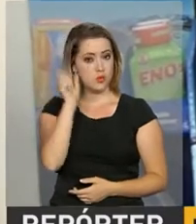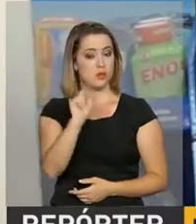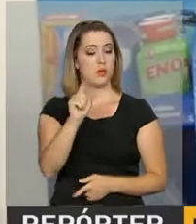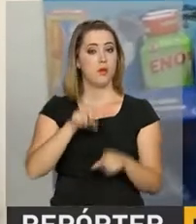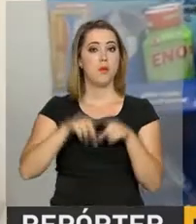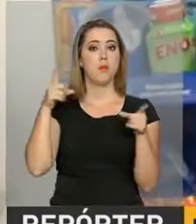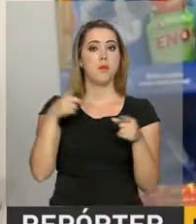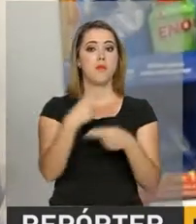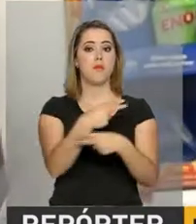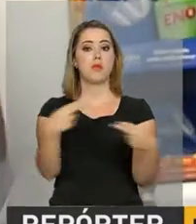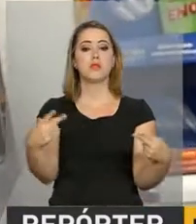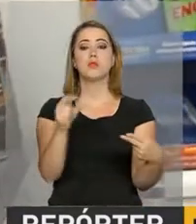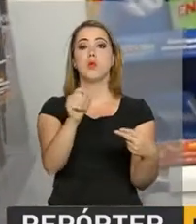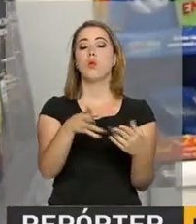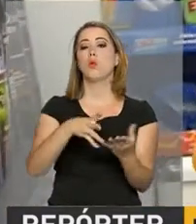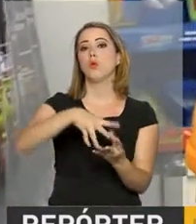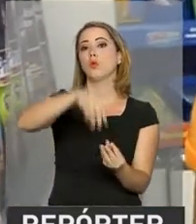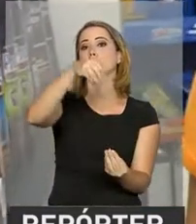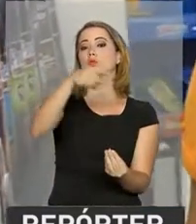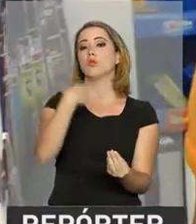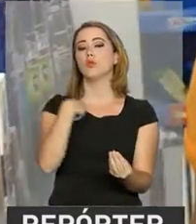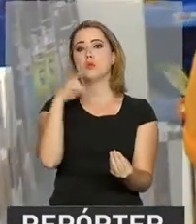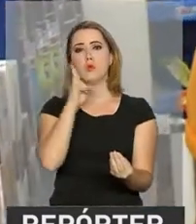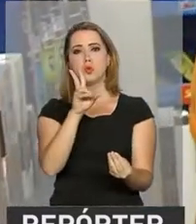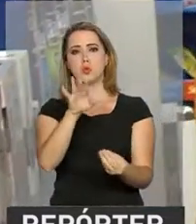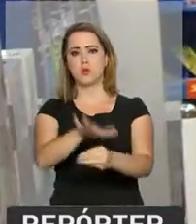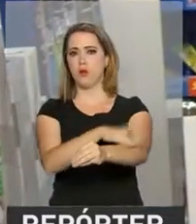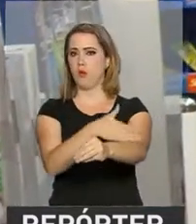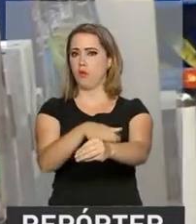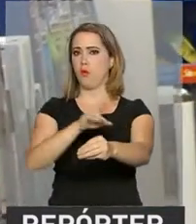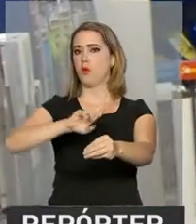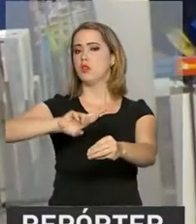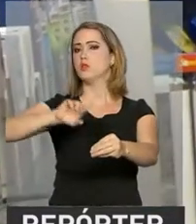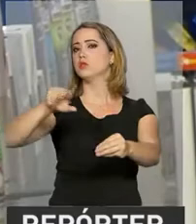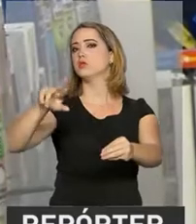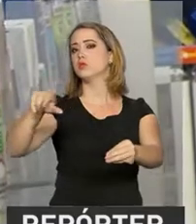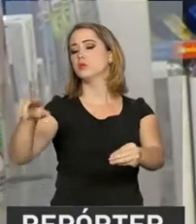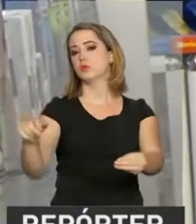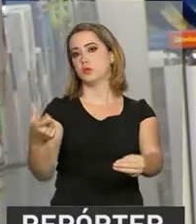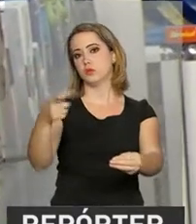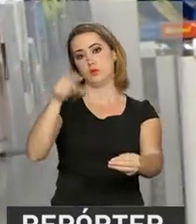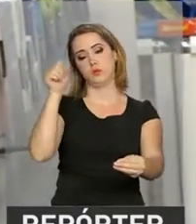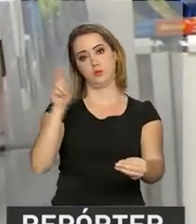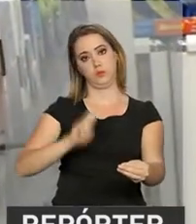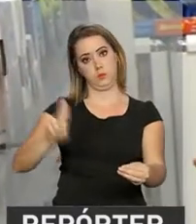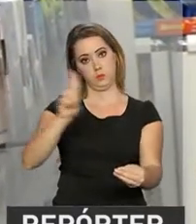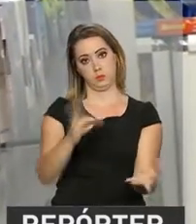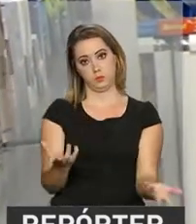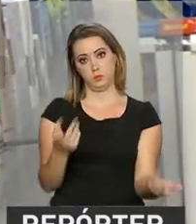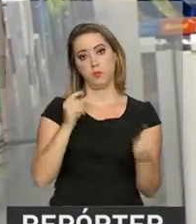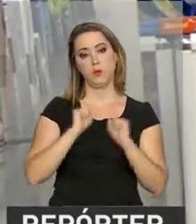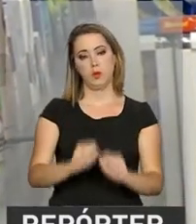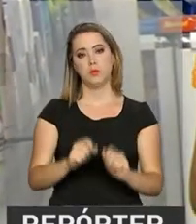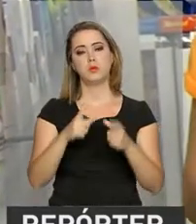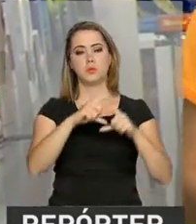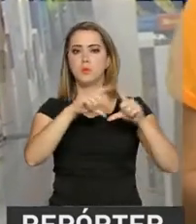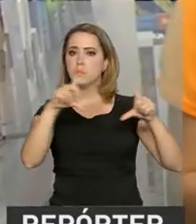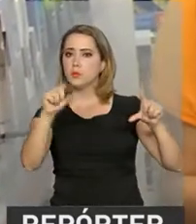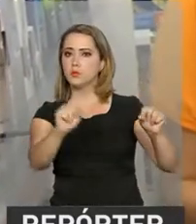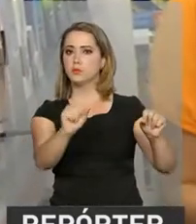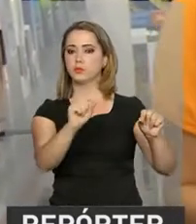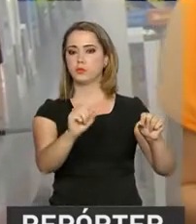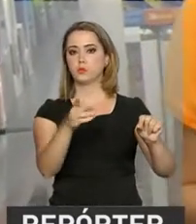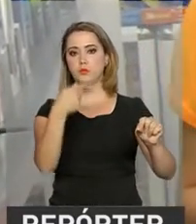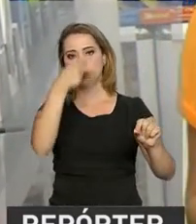usados para bronzear a pele podem ter funções diferentes. Por isso, a Anvisa vai exigir a classificação dos bronzeadores.